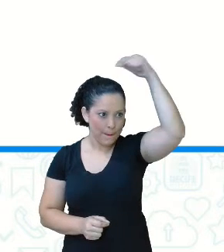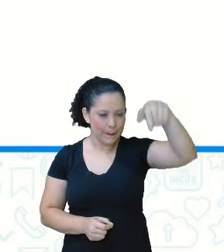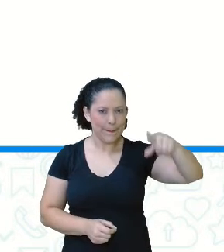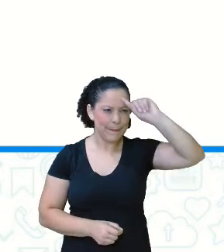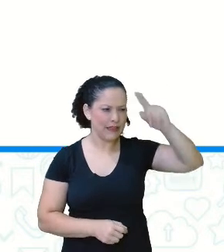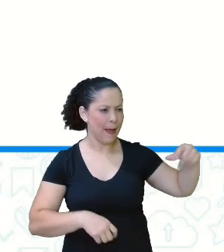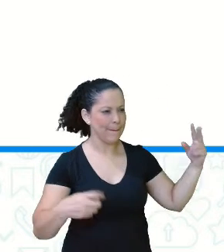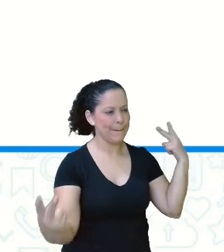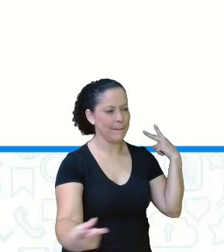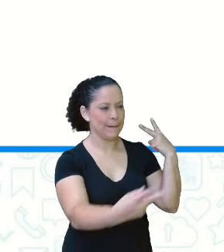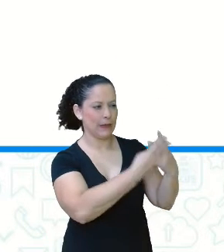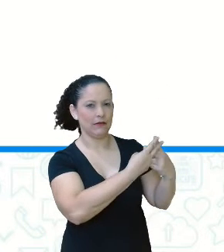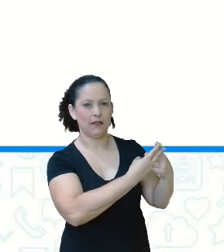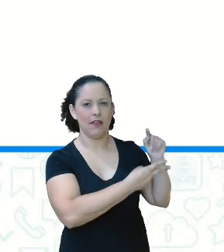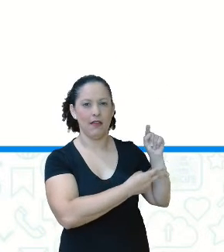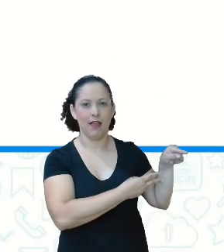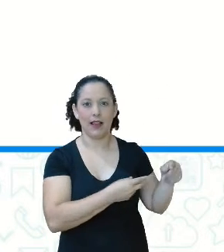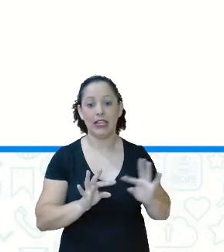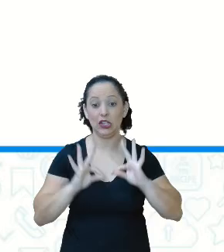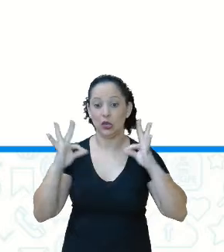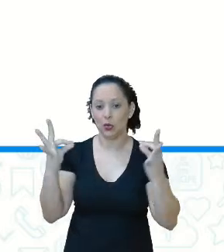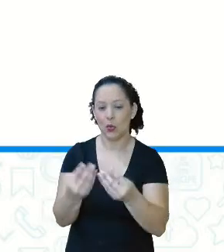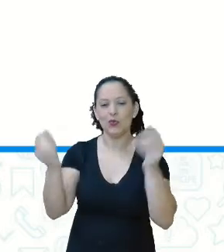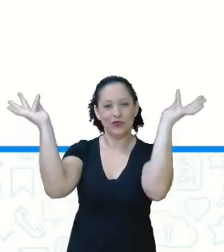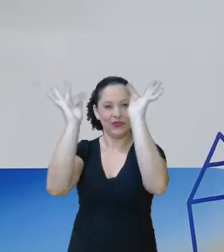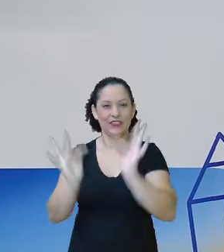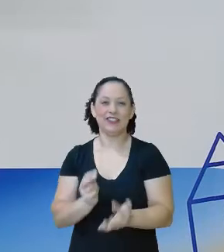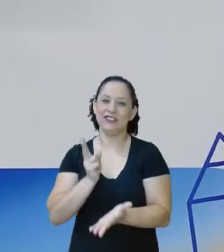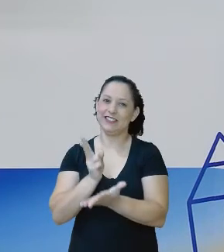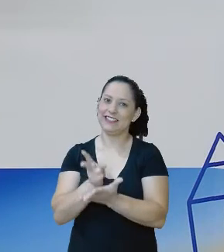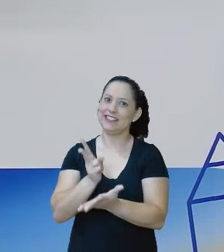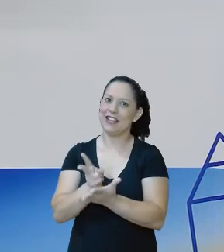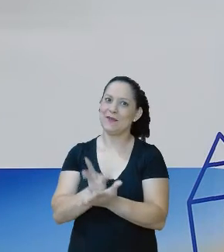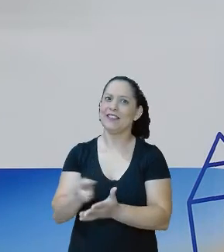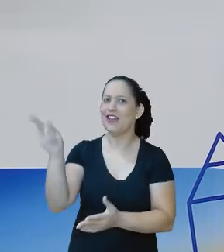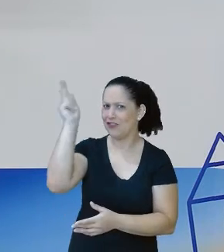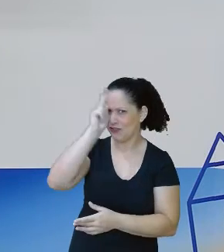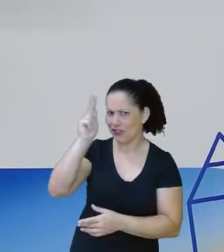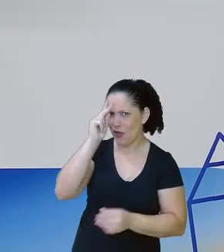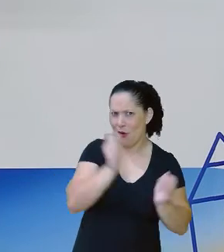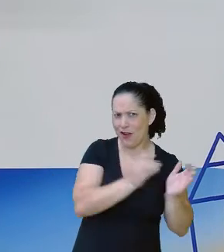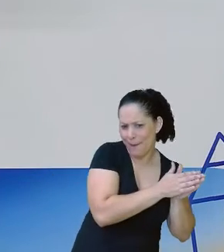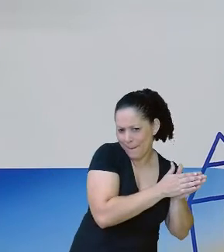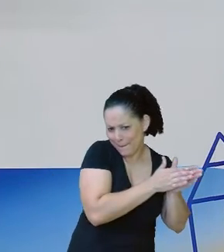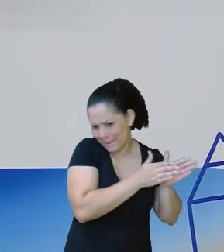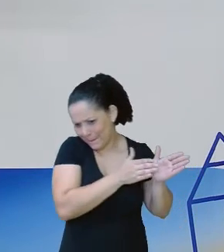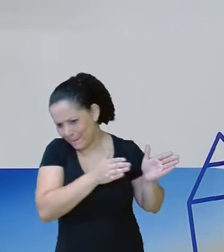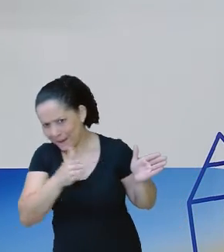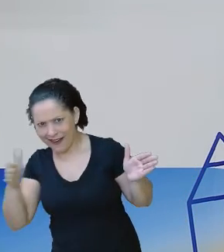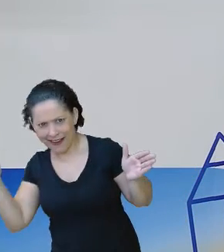assim, todos viveram felizes para sempre. Nossa, longo, não é? E